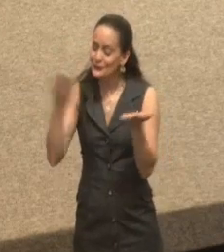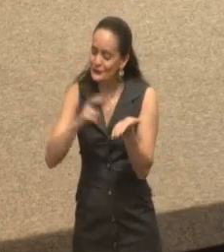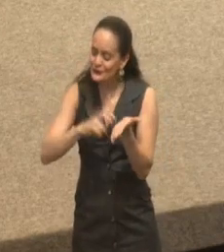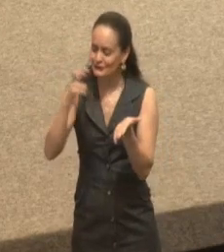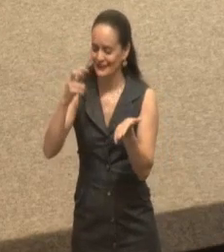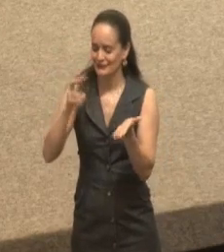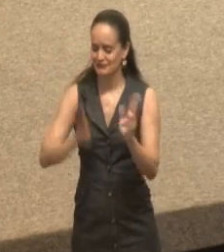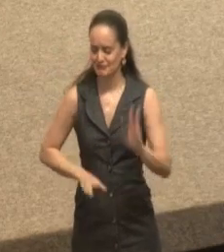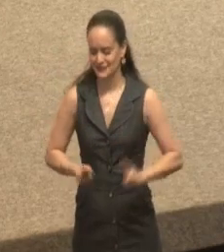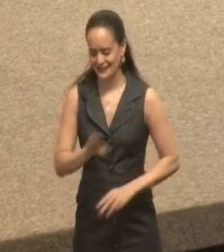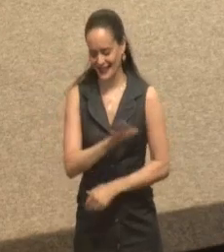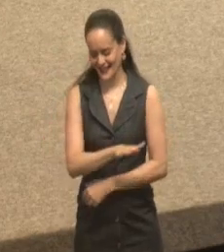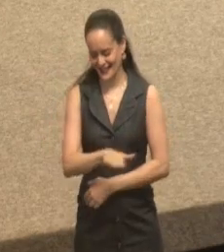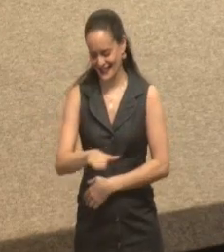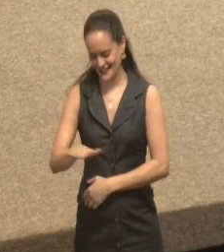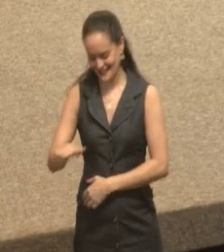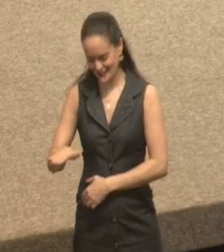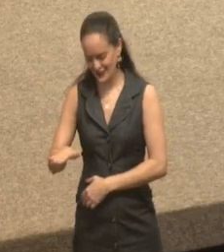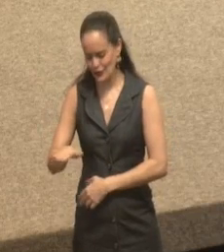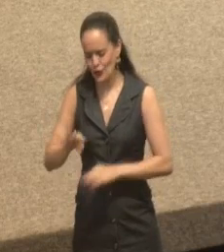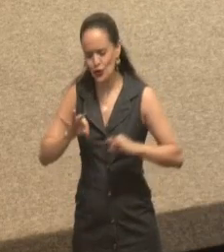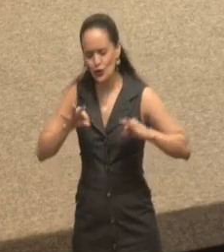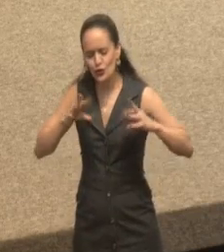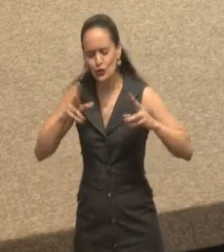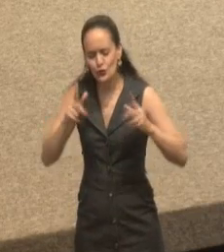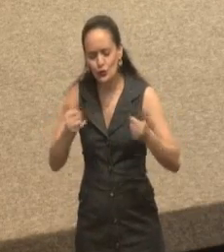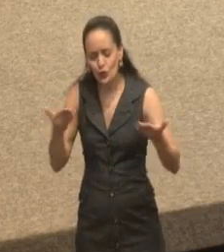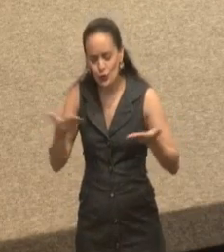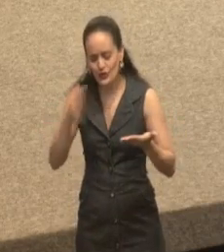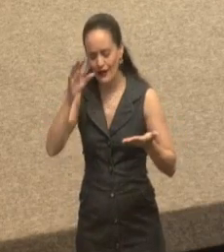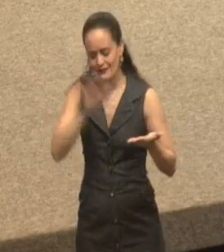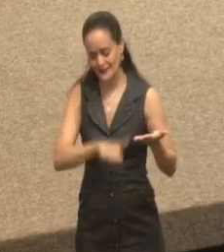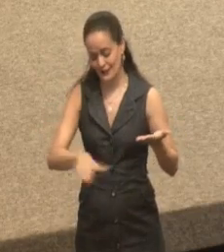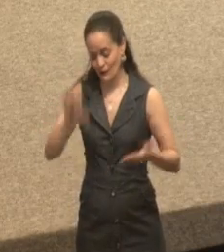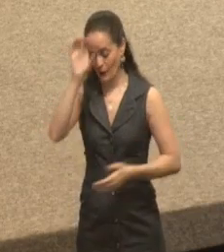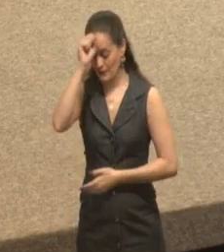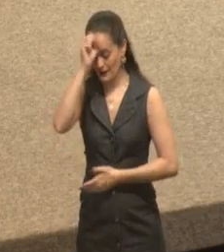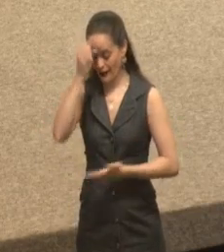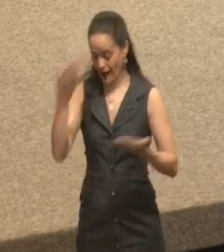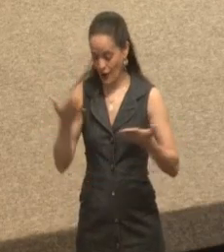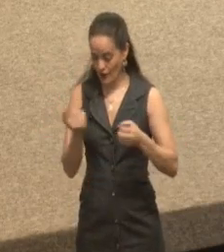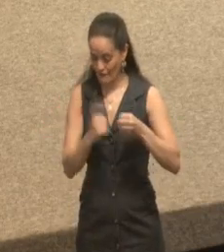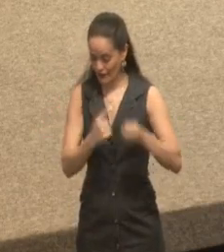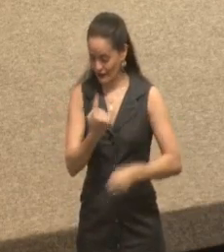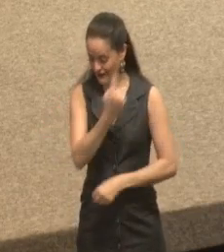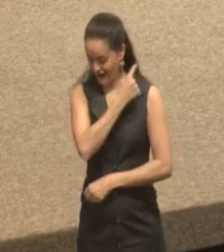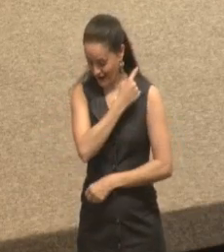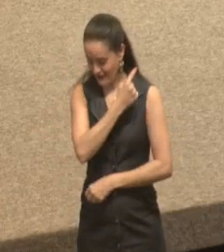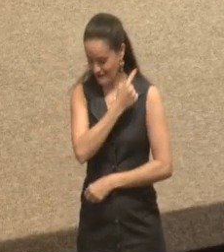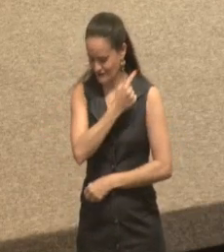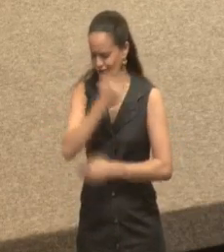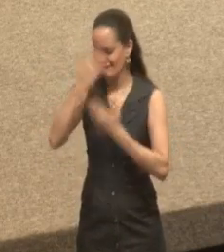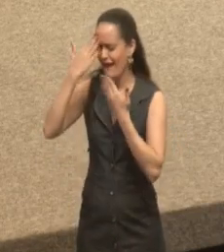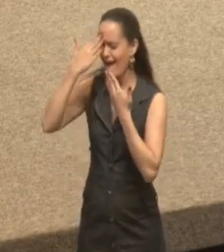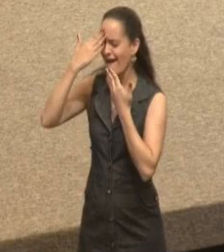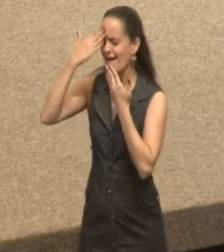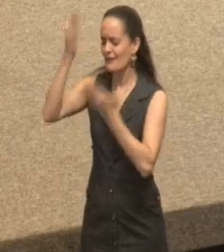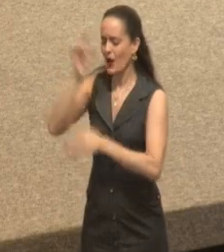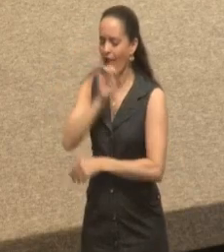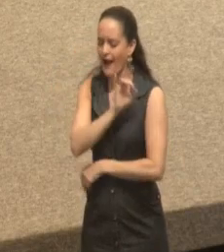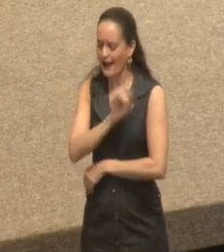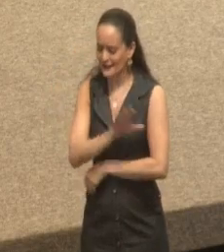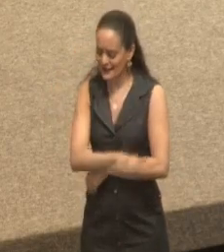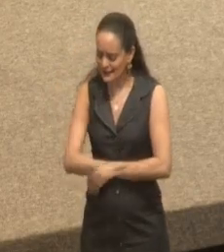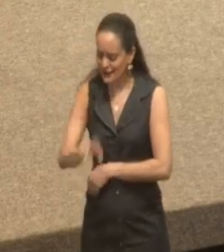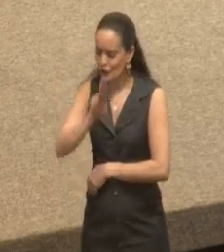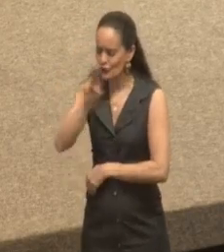Ministério Crescer e por tudo aquilo que elas vão aprender neste momento. É a nossa gratidão por cada criança aqui.